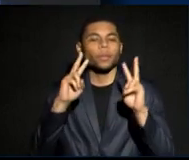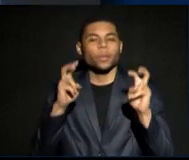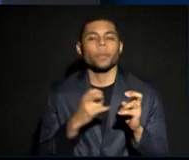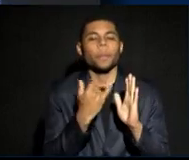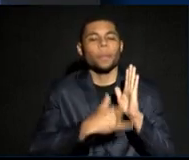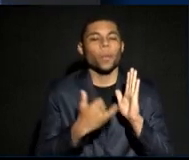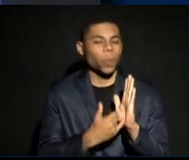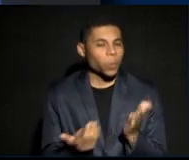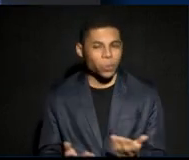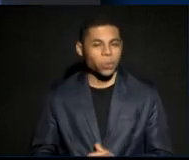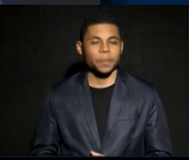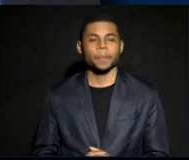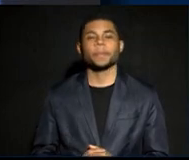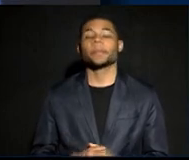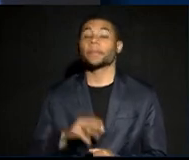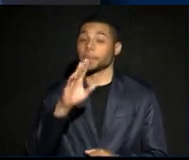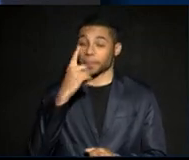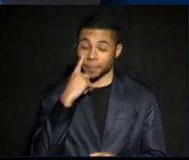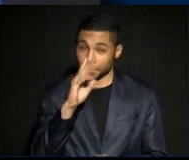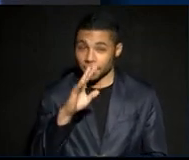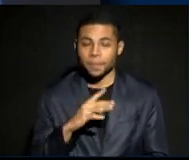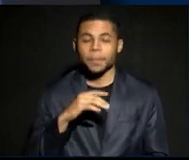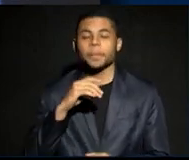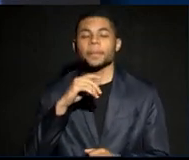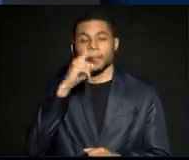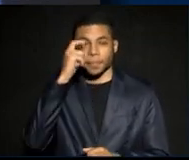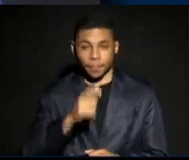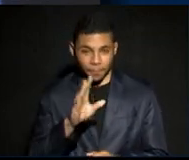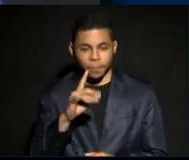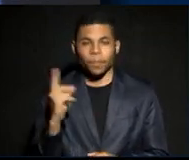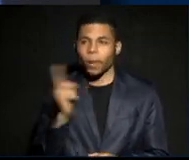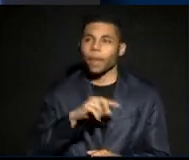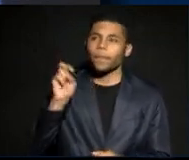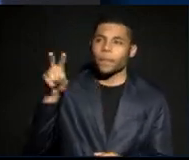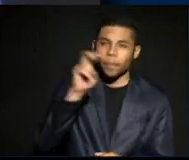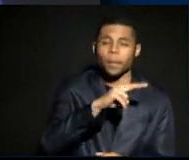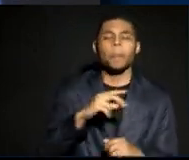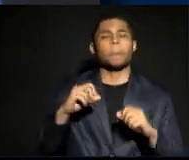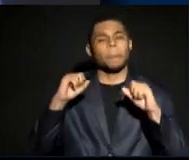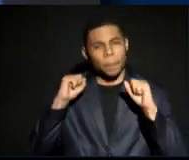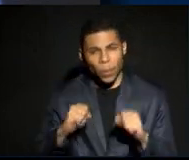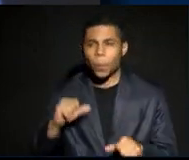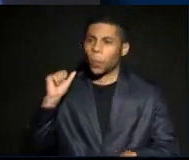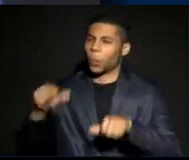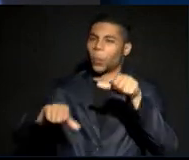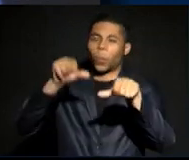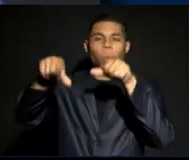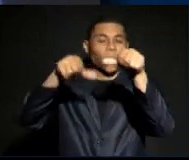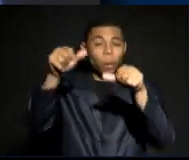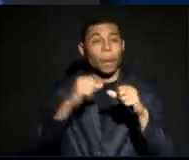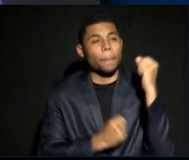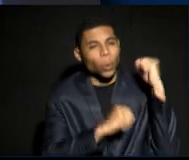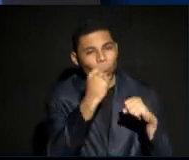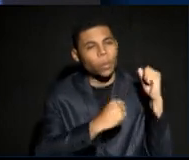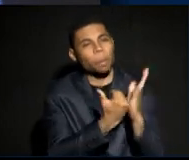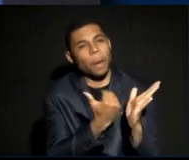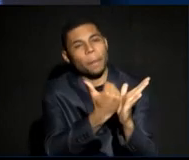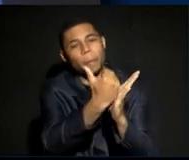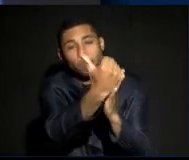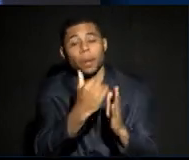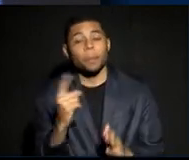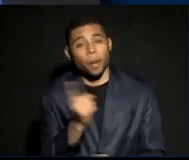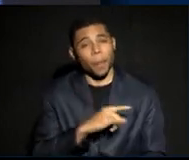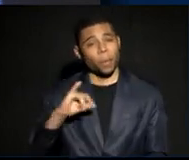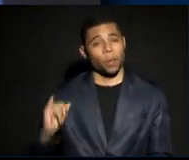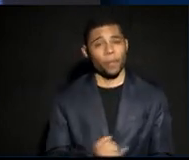vamos lá é uma coisa interessante porque a gente ver muito potencial para crescer para trazer indústrias de volta a gente tem que aproveitar